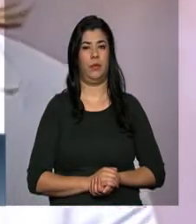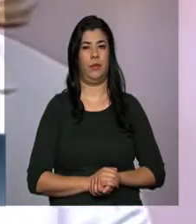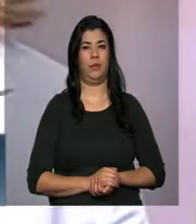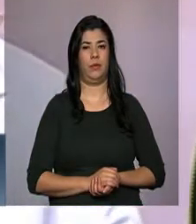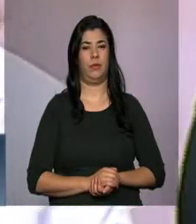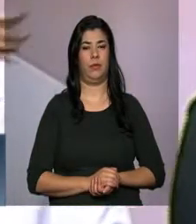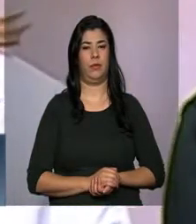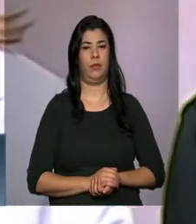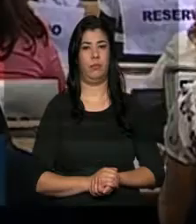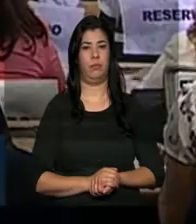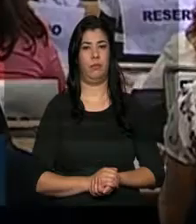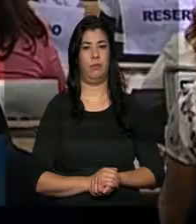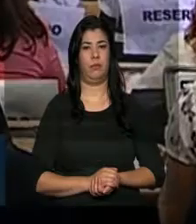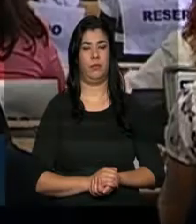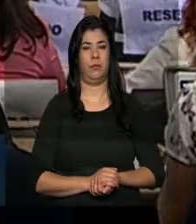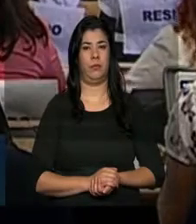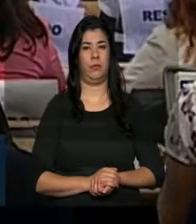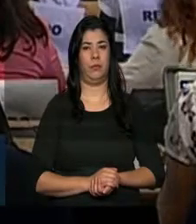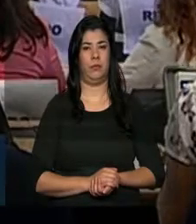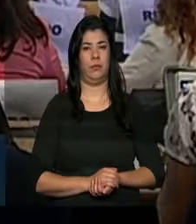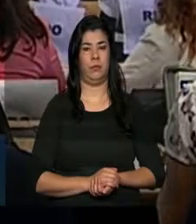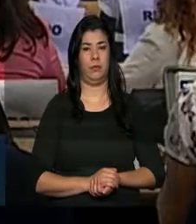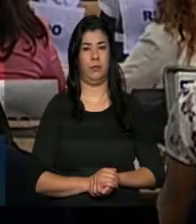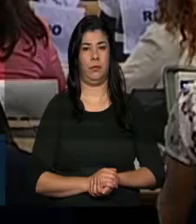Vamos sentar, por favor.